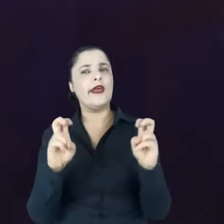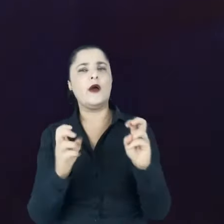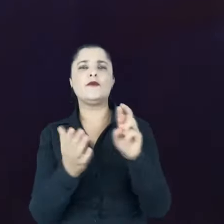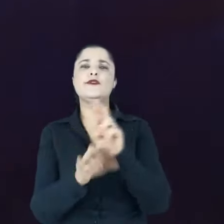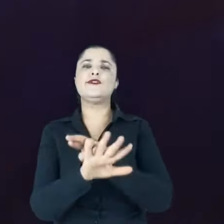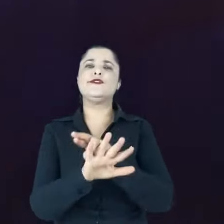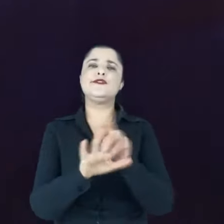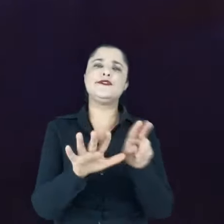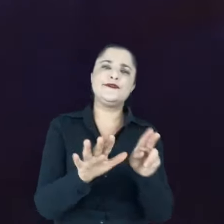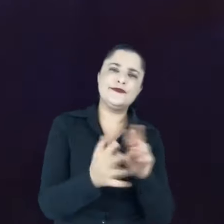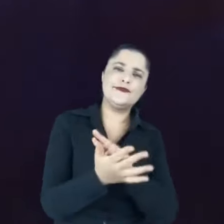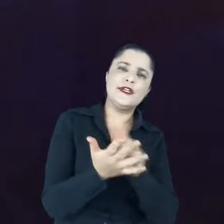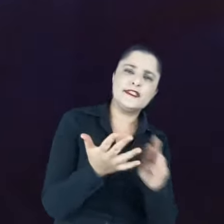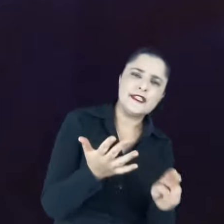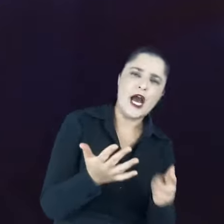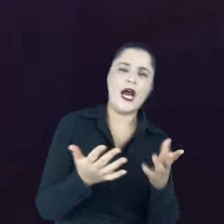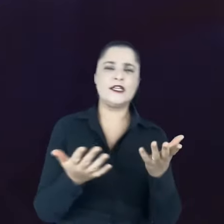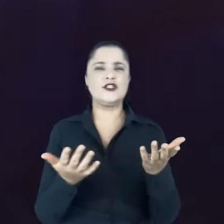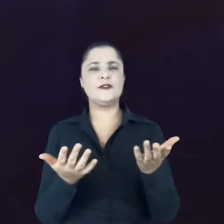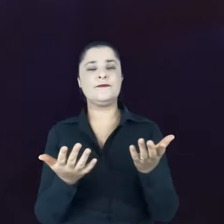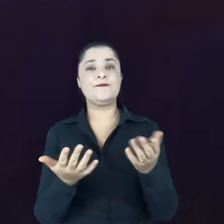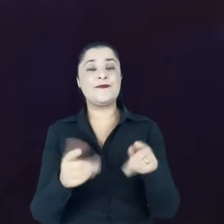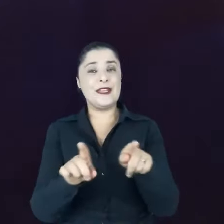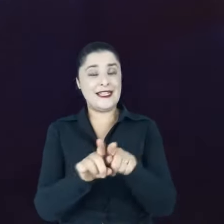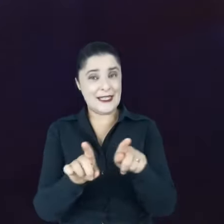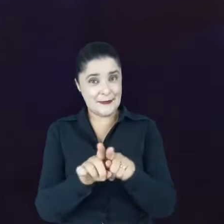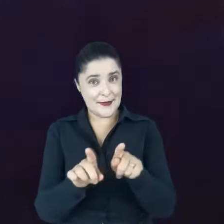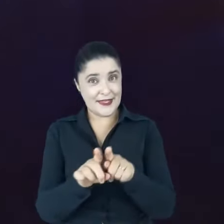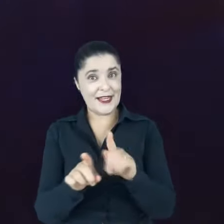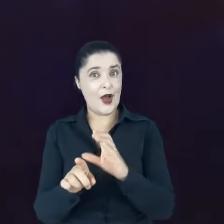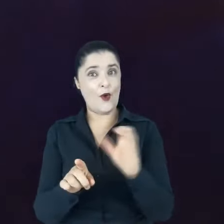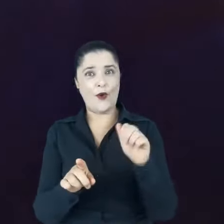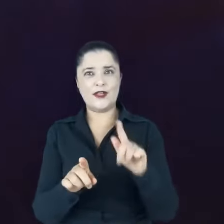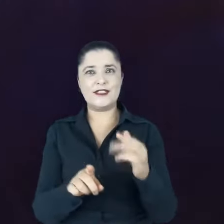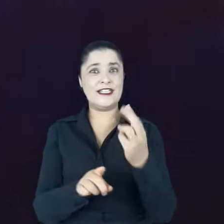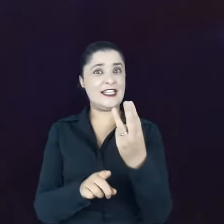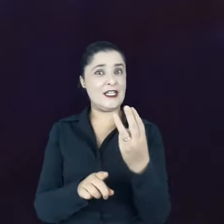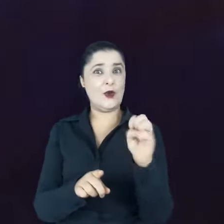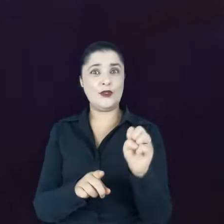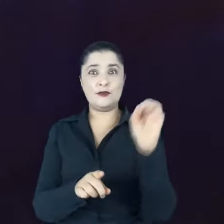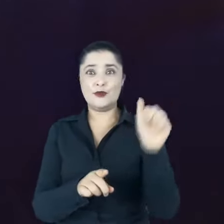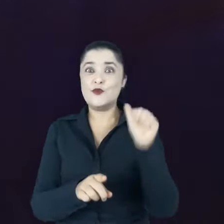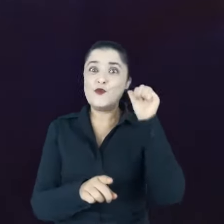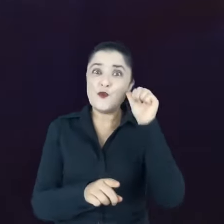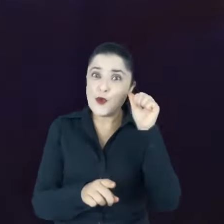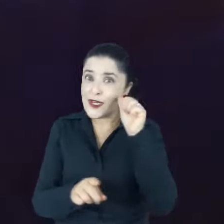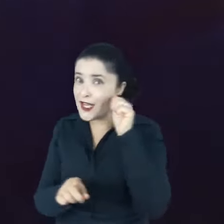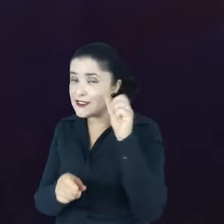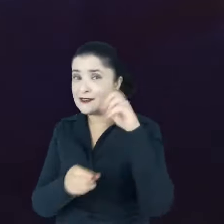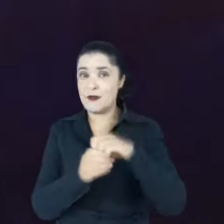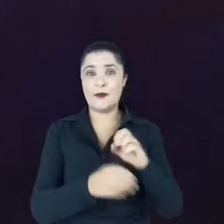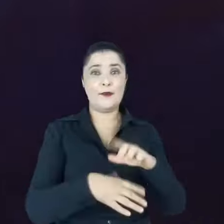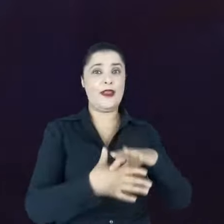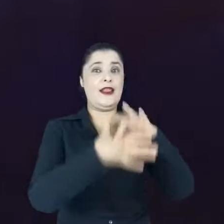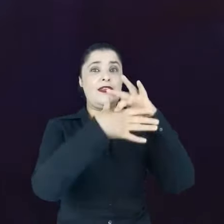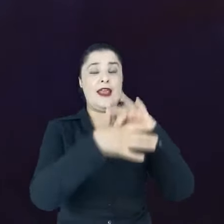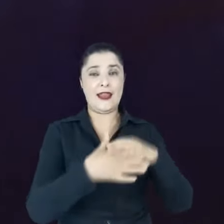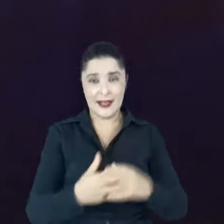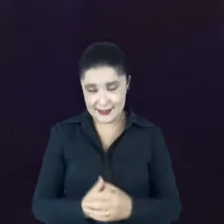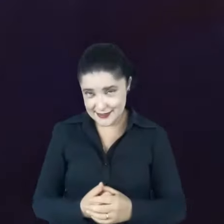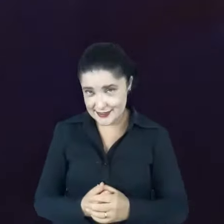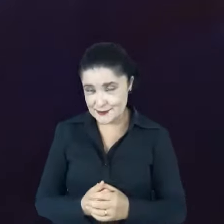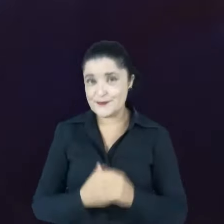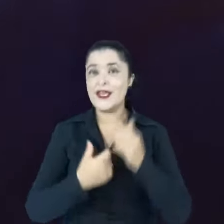dizer que na Comgás a gente tem já 38% de mulheres em cargos de liderança. A gente trabalhou ao longo desse ano